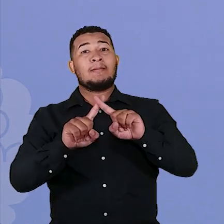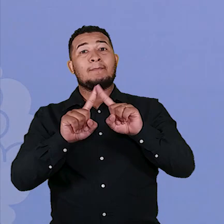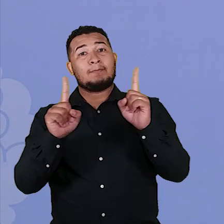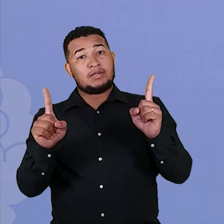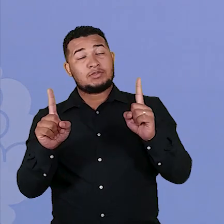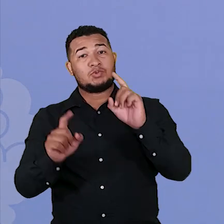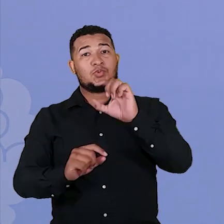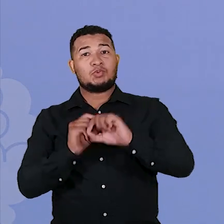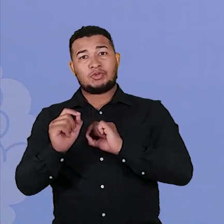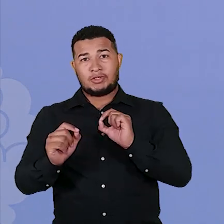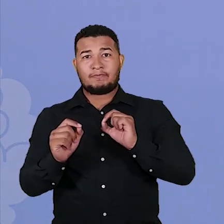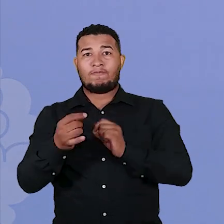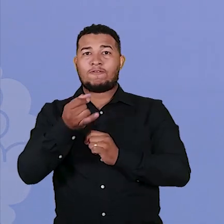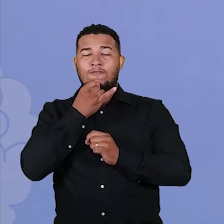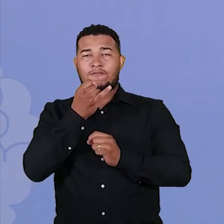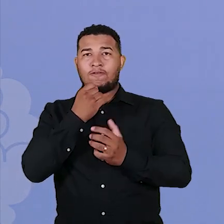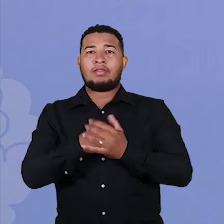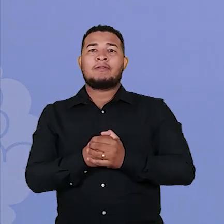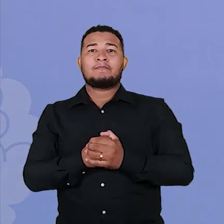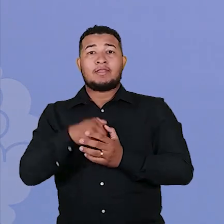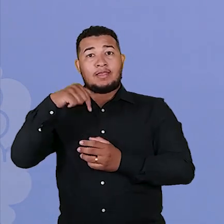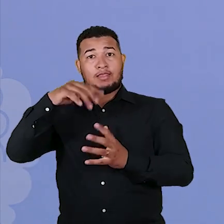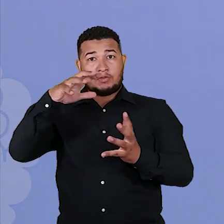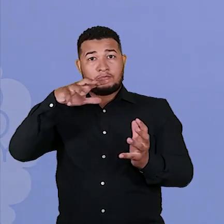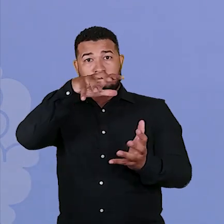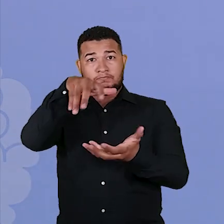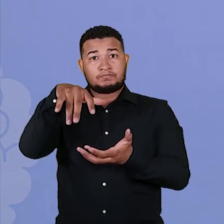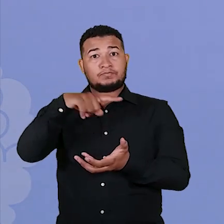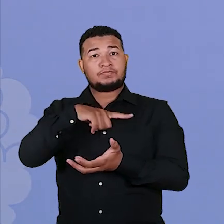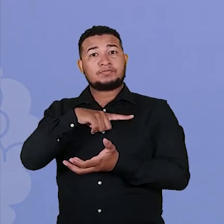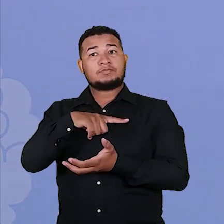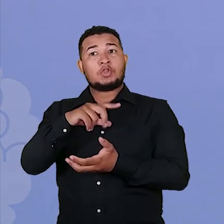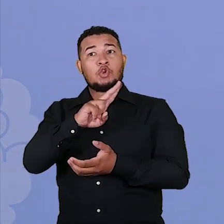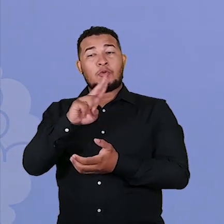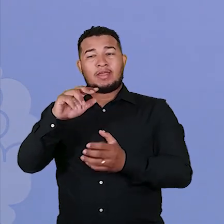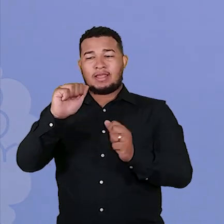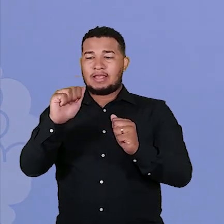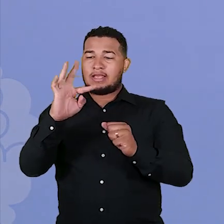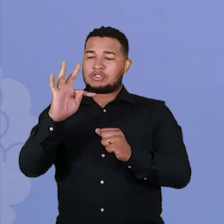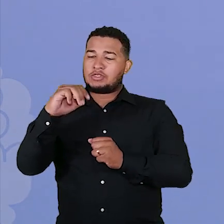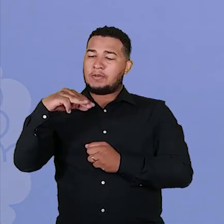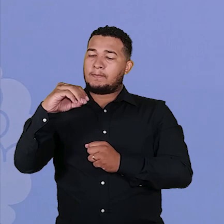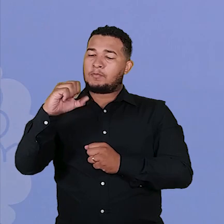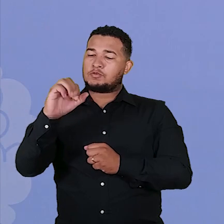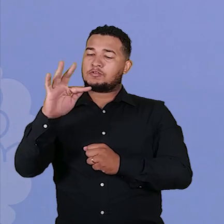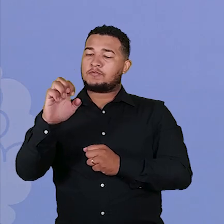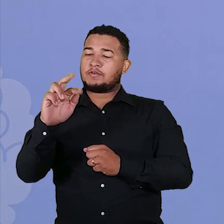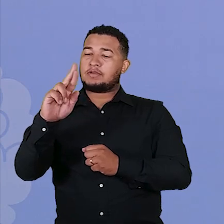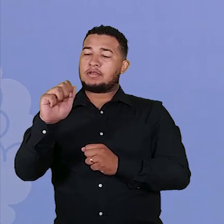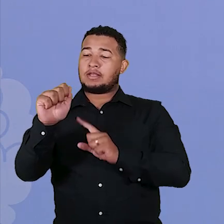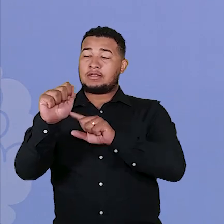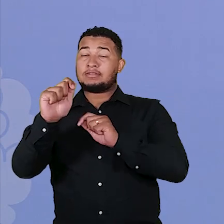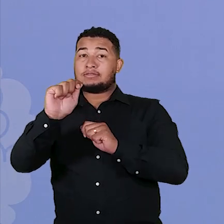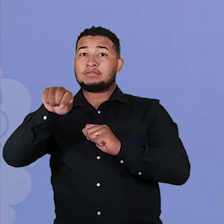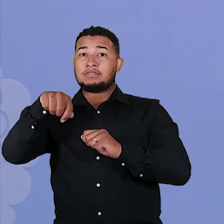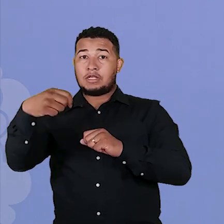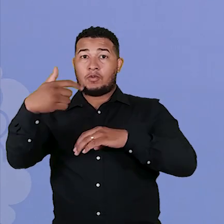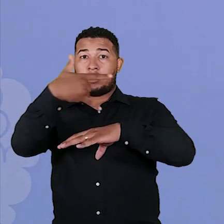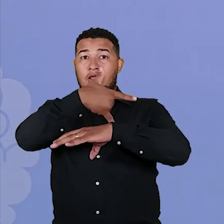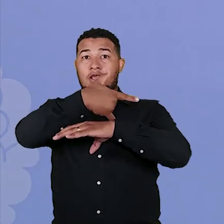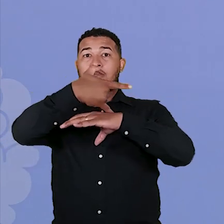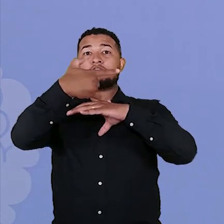só que a gente aqui né no planeta a gente tem um que já te a chama da atmosfera